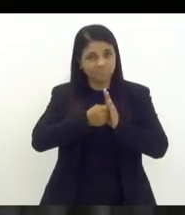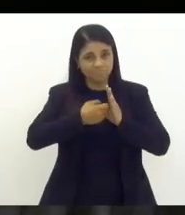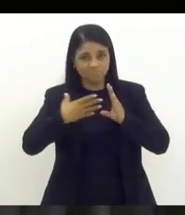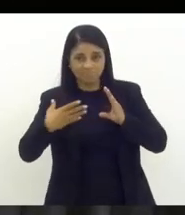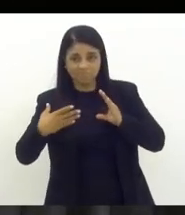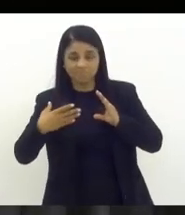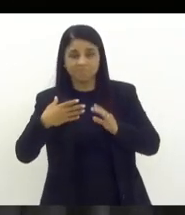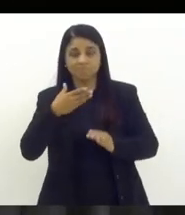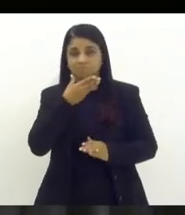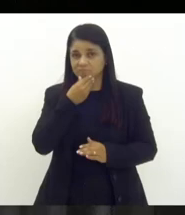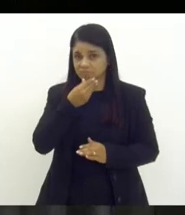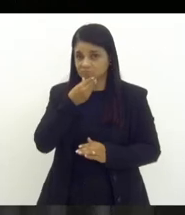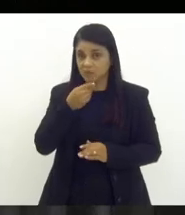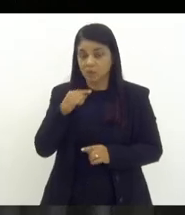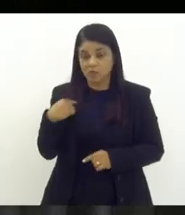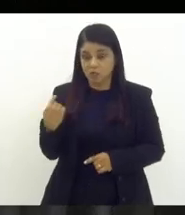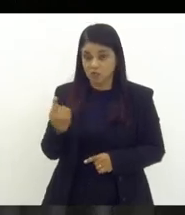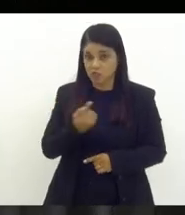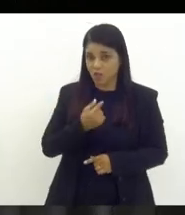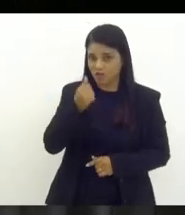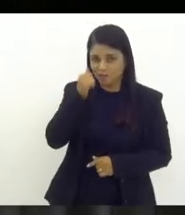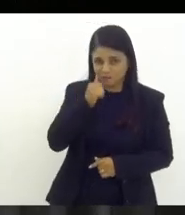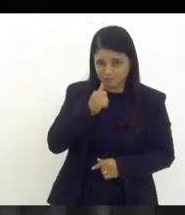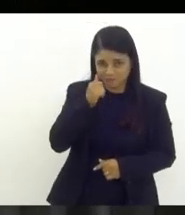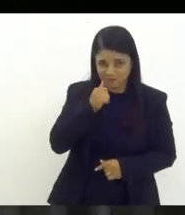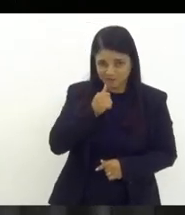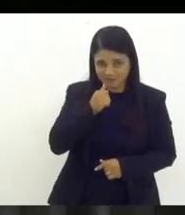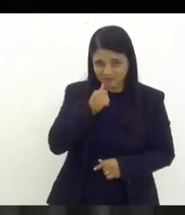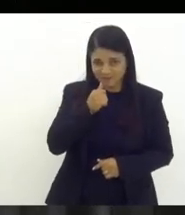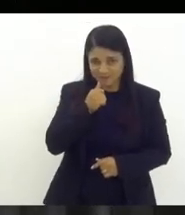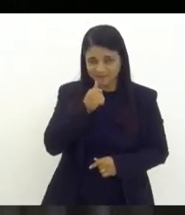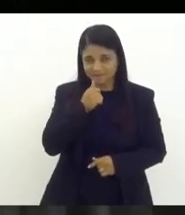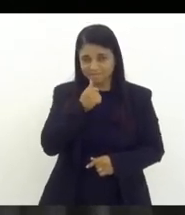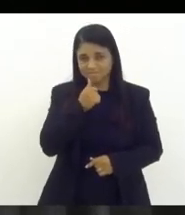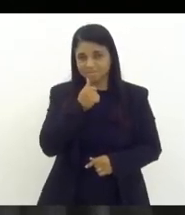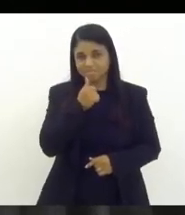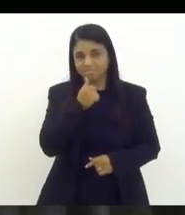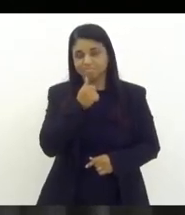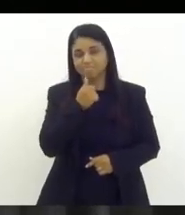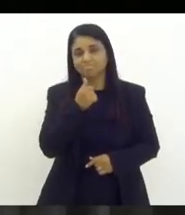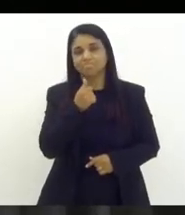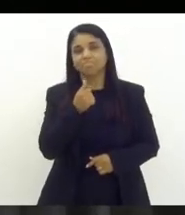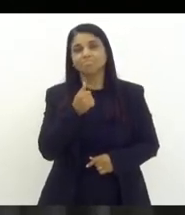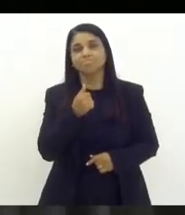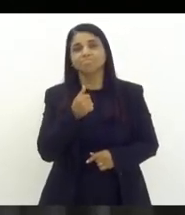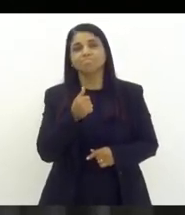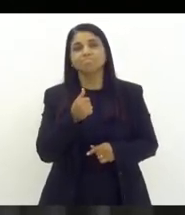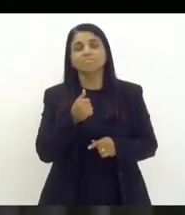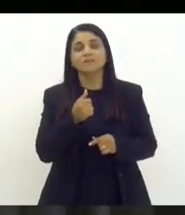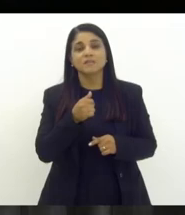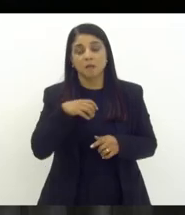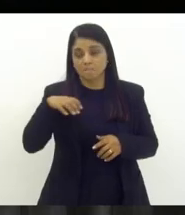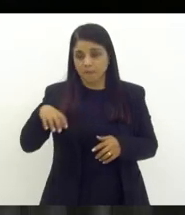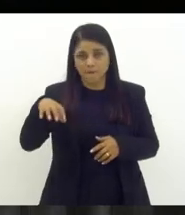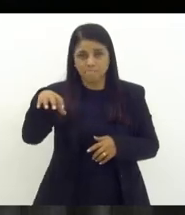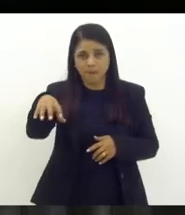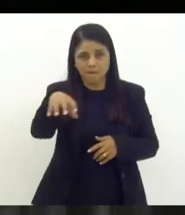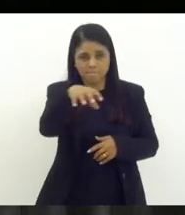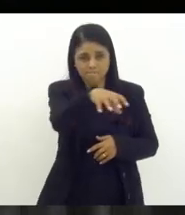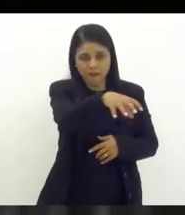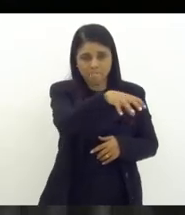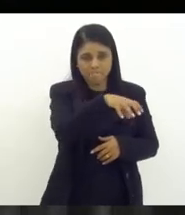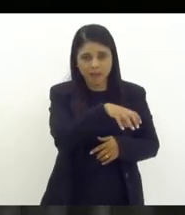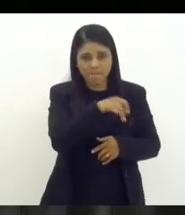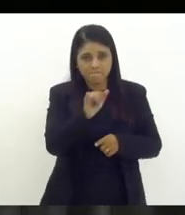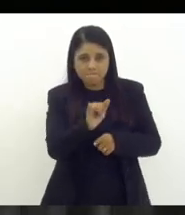é importante nós né D inamara que a gente que a gente esteja em Pontos estratégicos que a